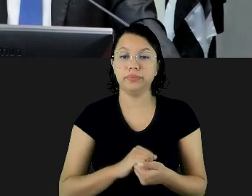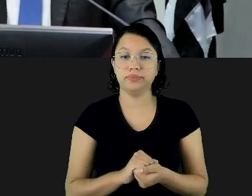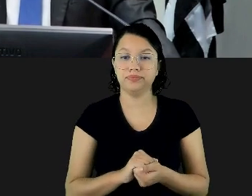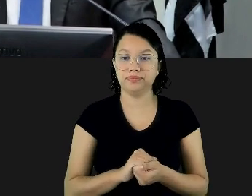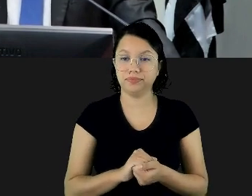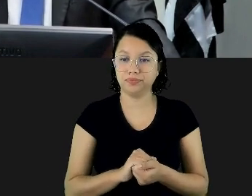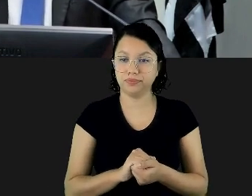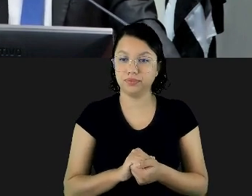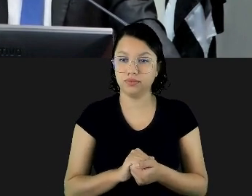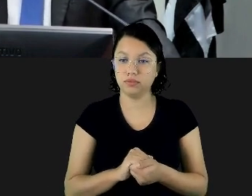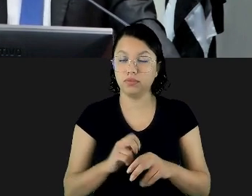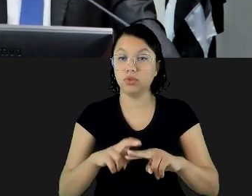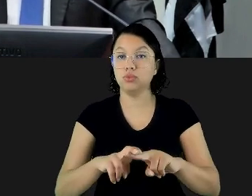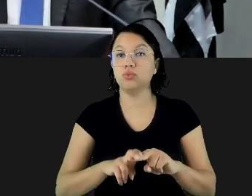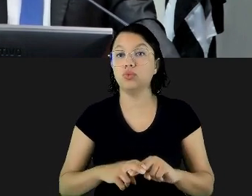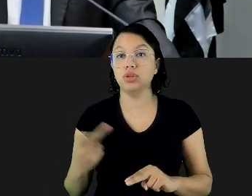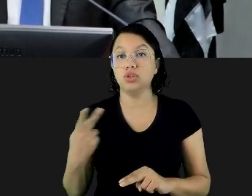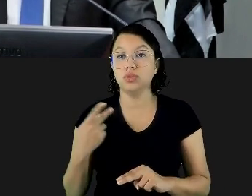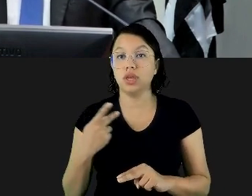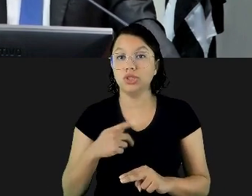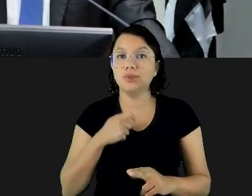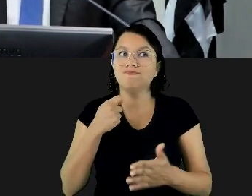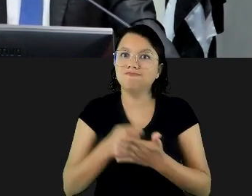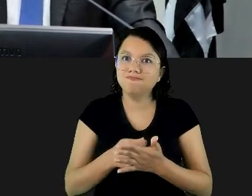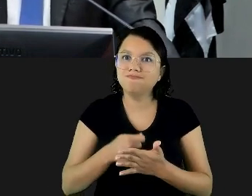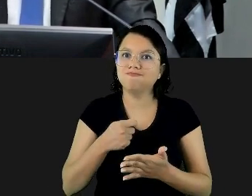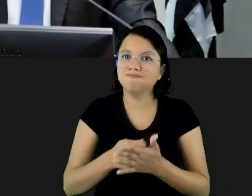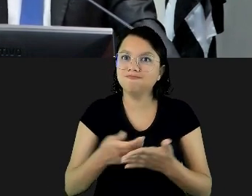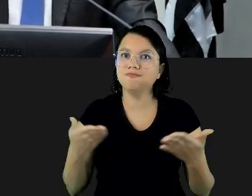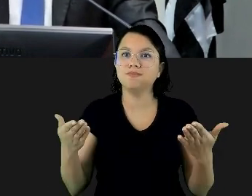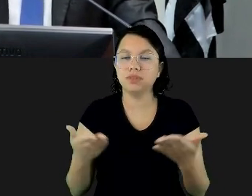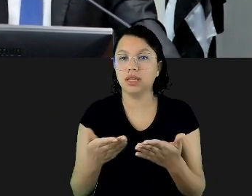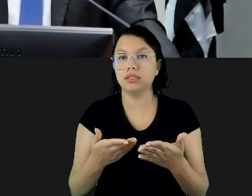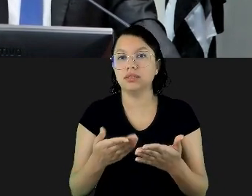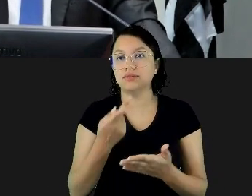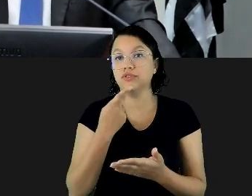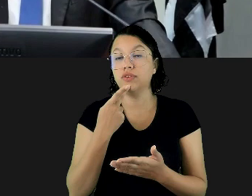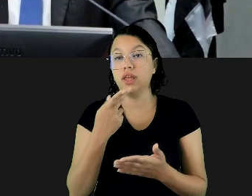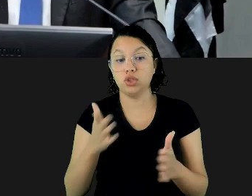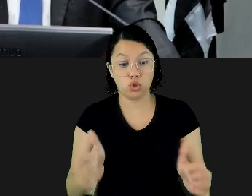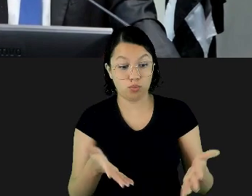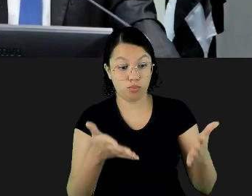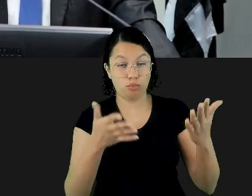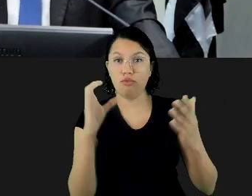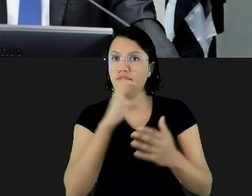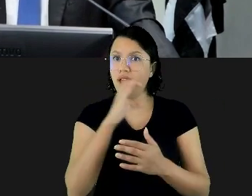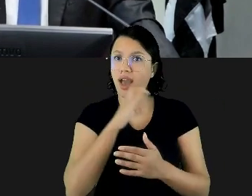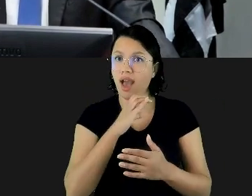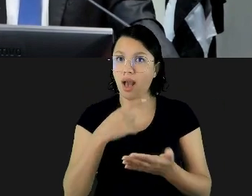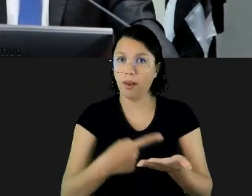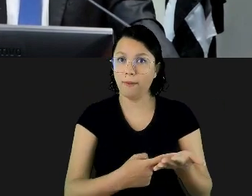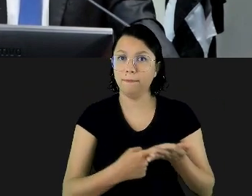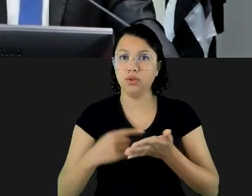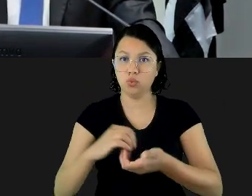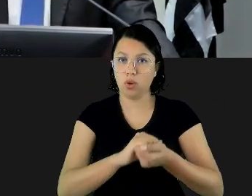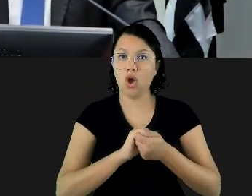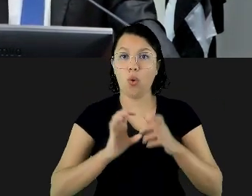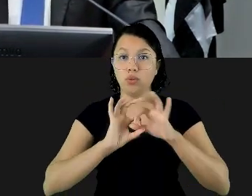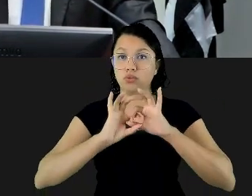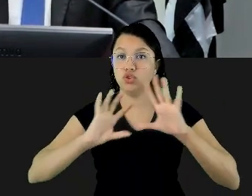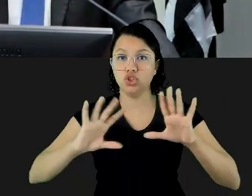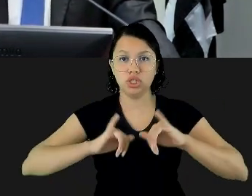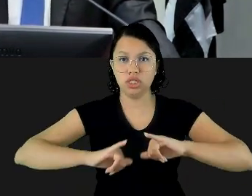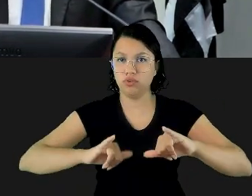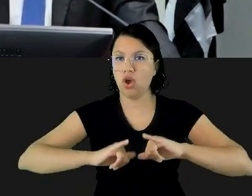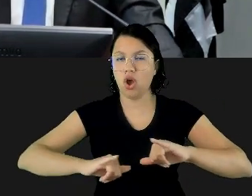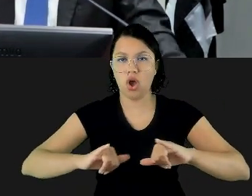Por isso que a gente insiste nessa questão de promover logo o acordo de livre comércio do Mercosul com a